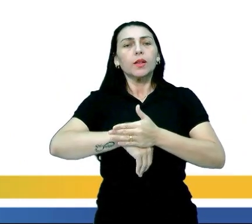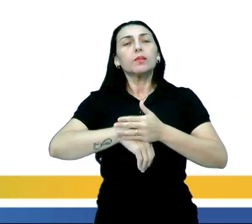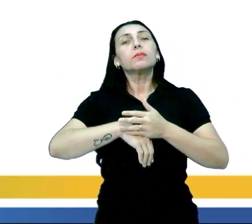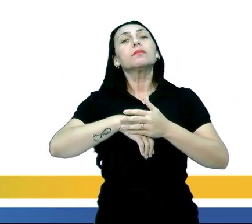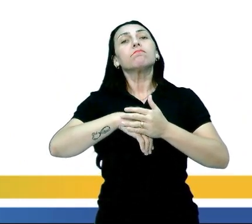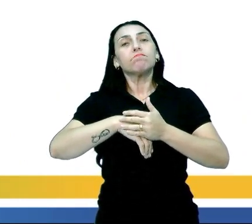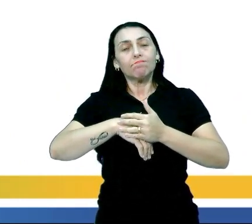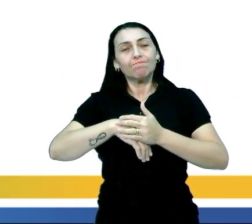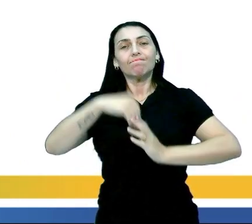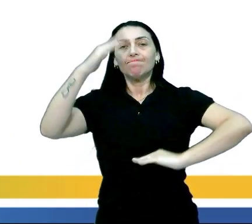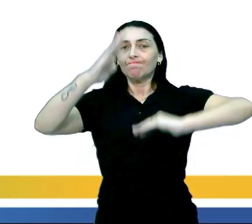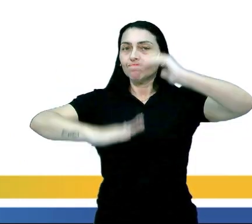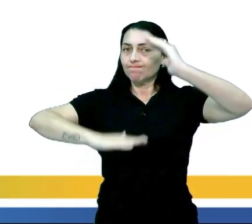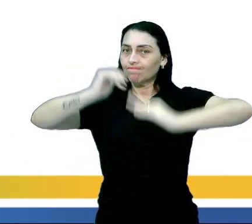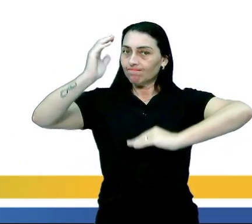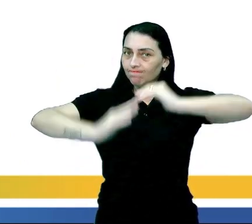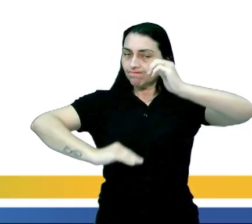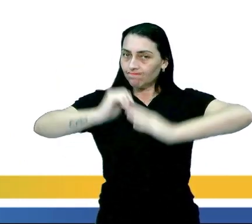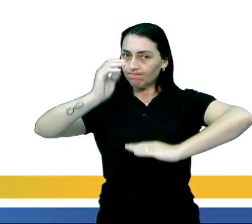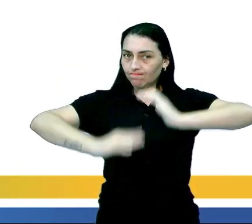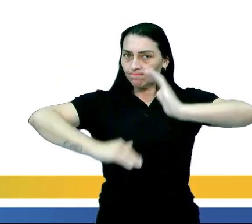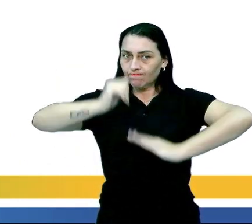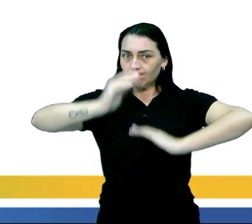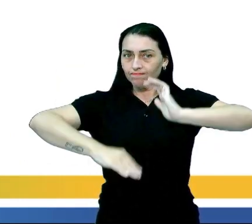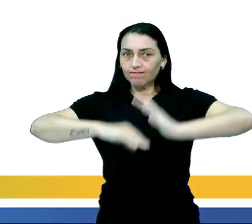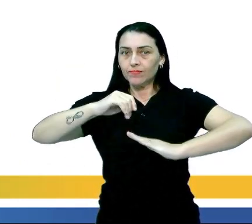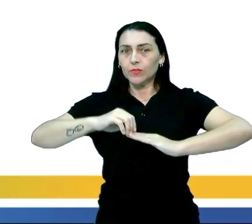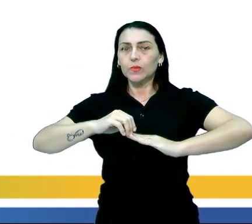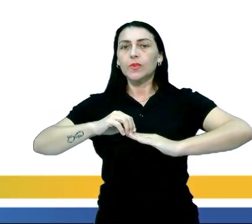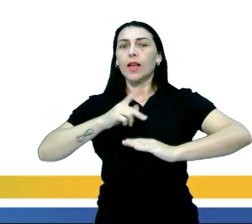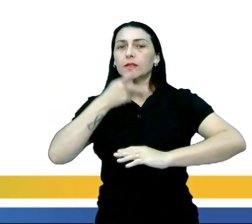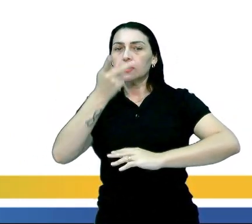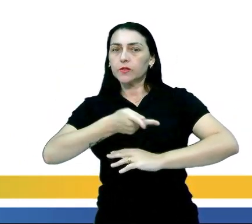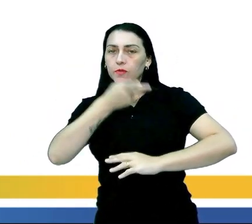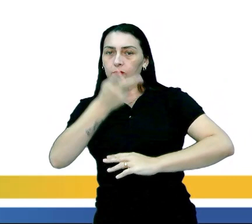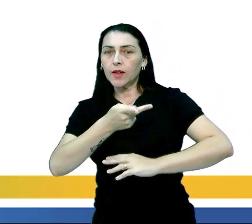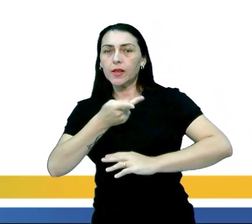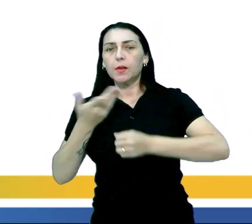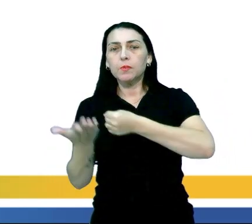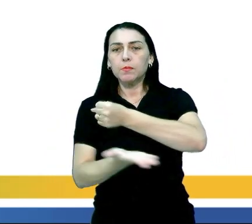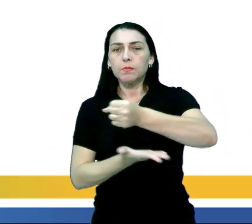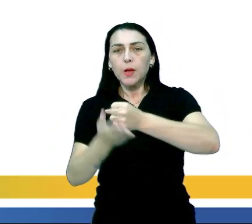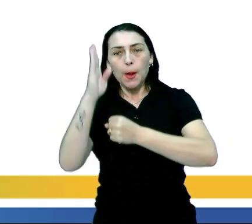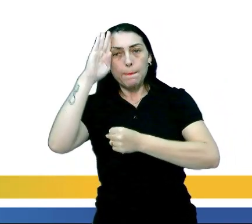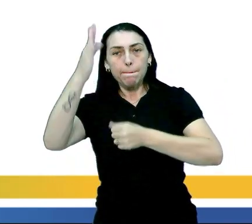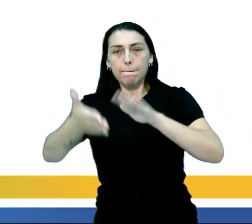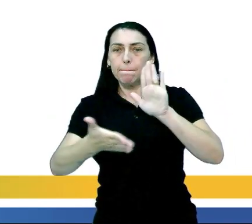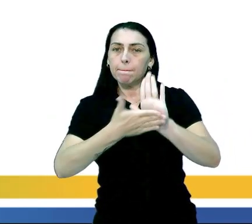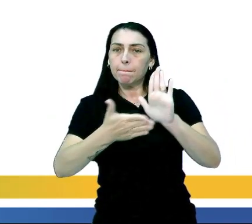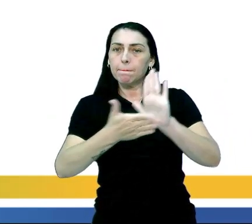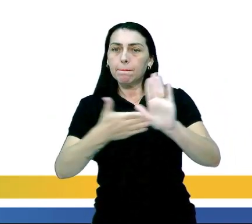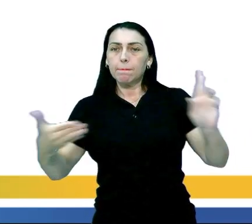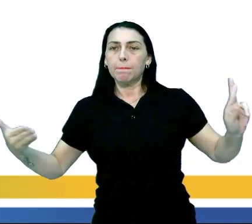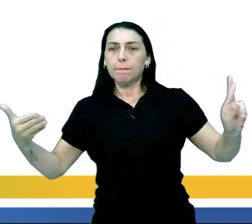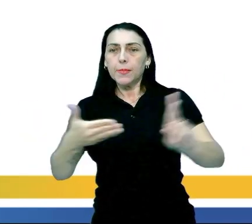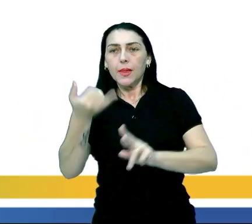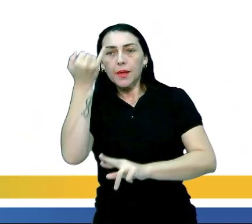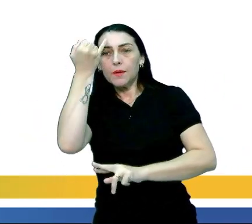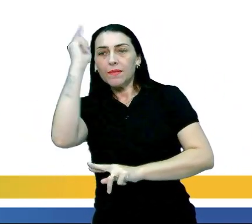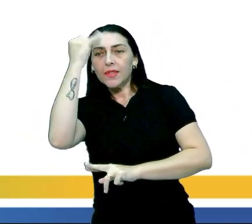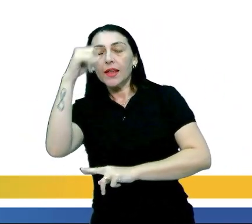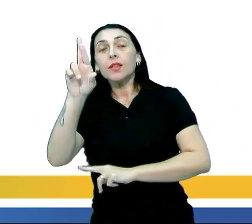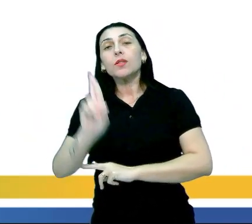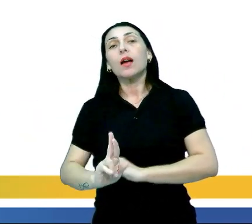e incorporadas nesse campo profissional. Suas falas se fundamentam nas